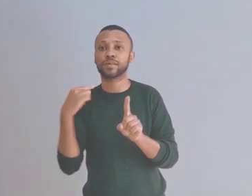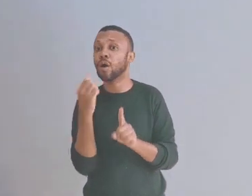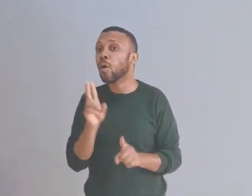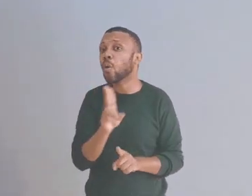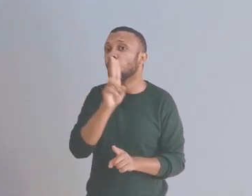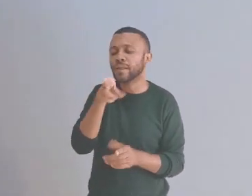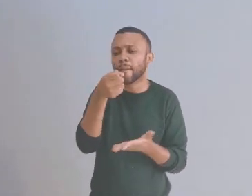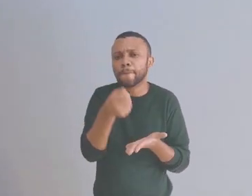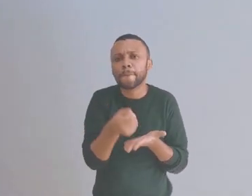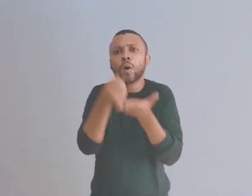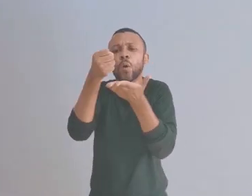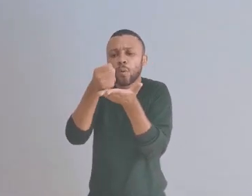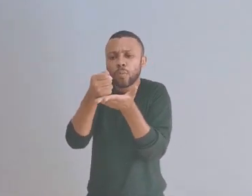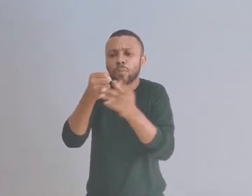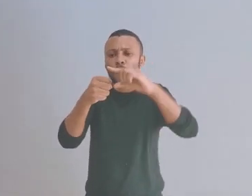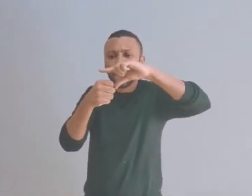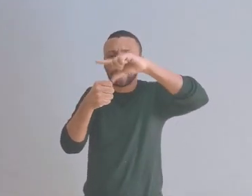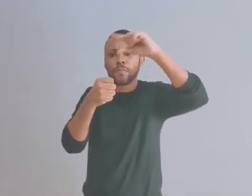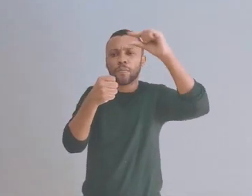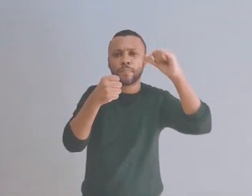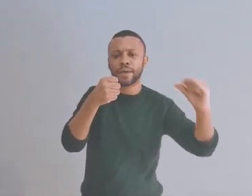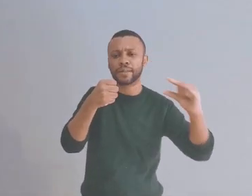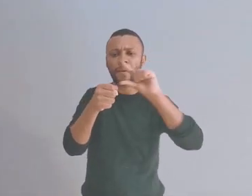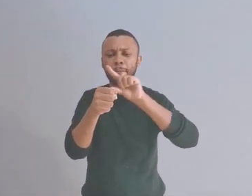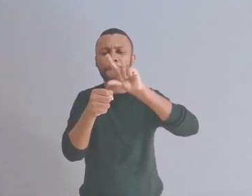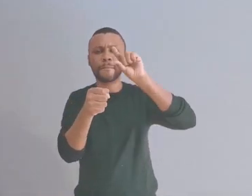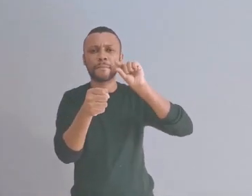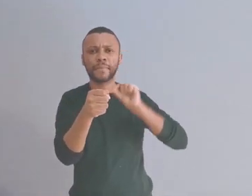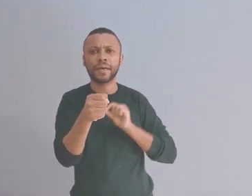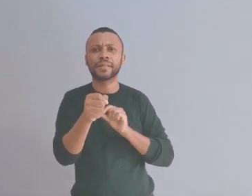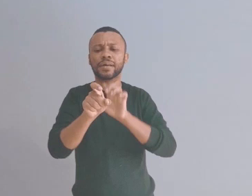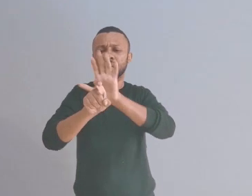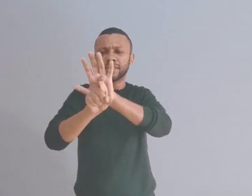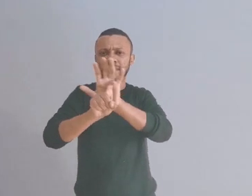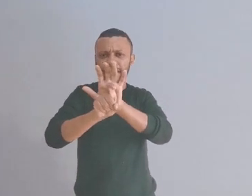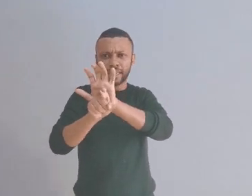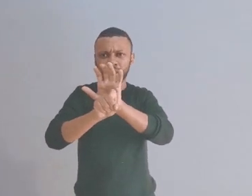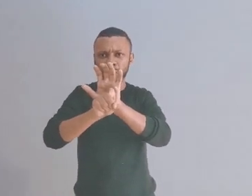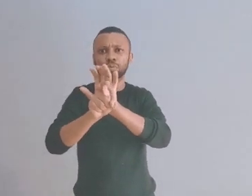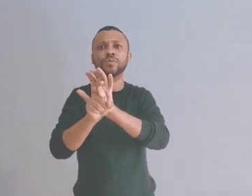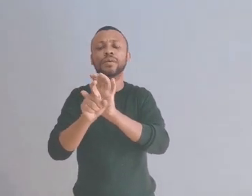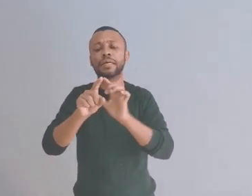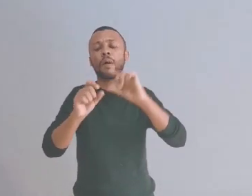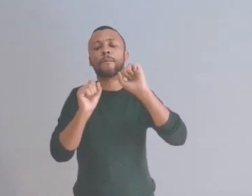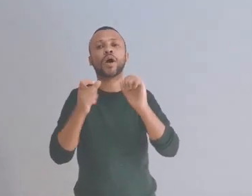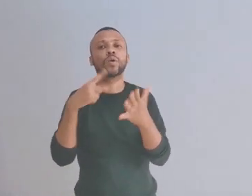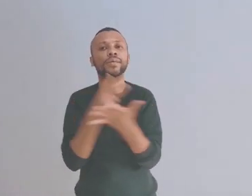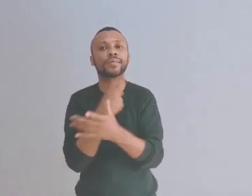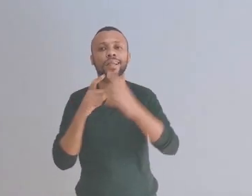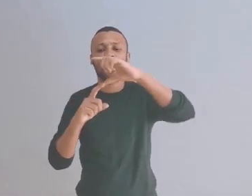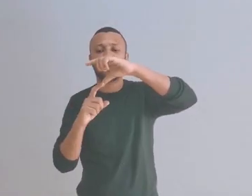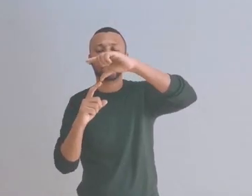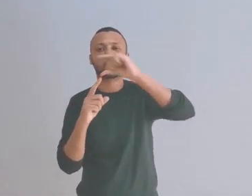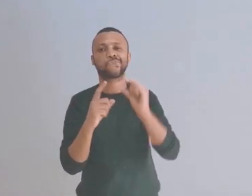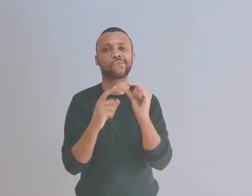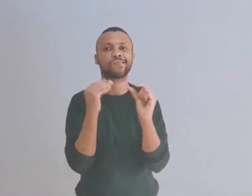fato curioso, que antigamente era 10 penas de ganso, do lado direito, porque do lado esquerdo o ganso dorme, então fica amassada. Temos